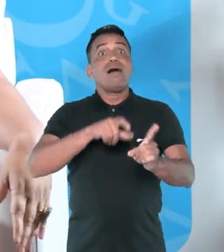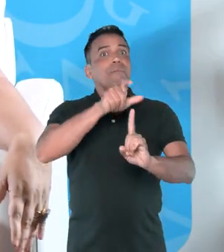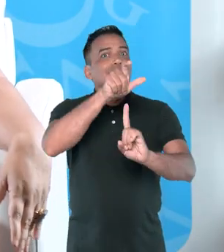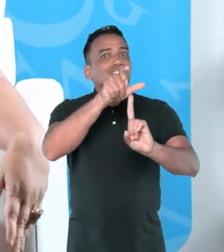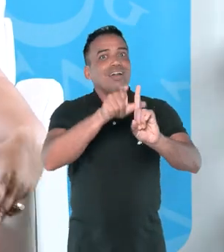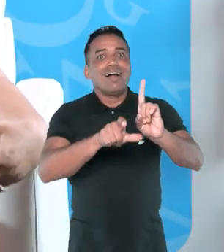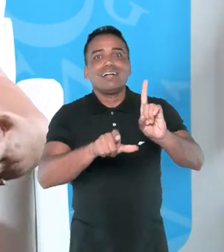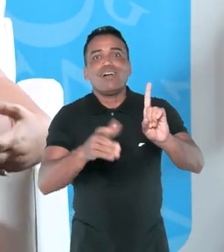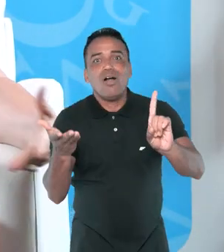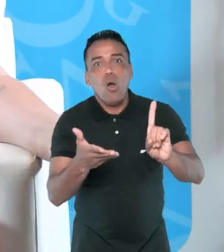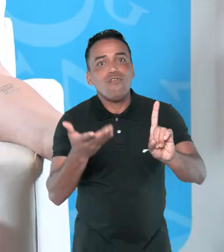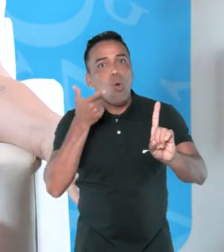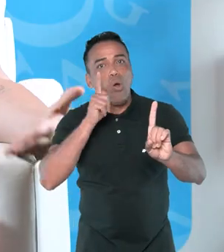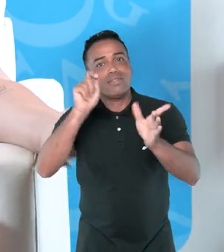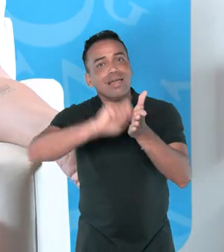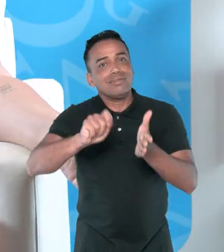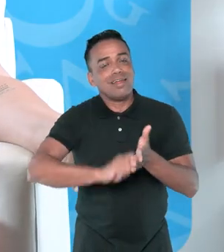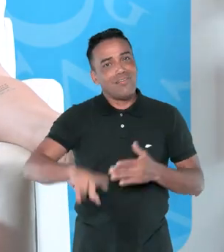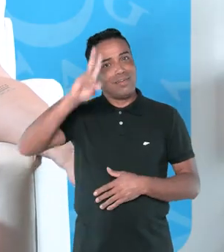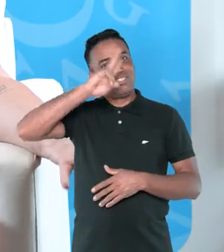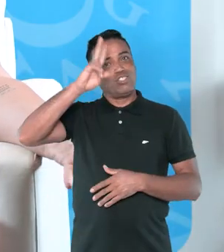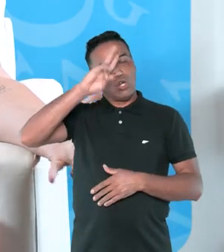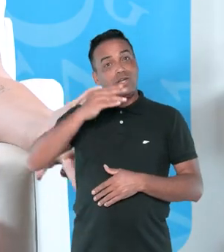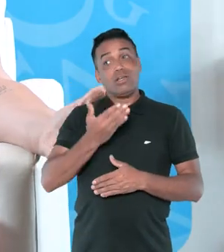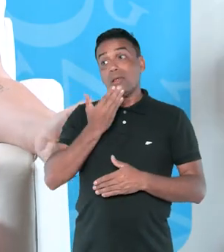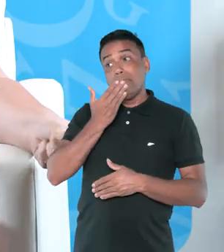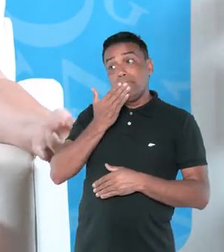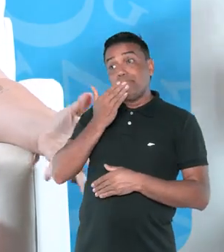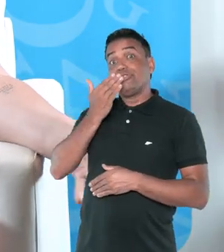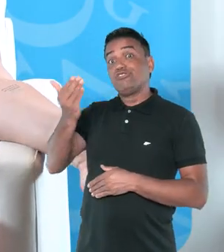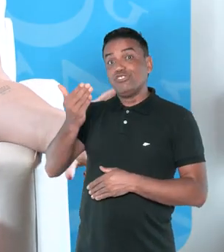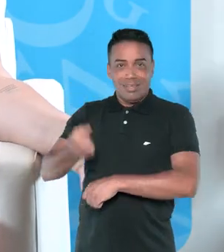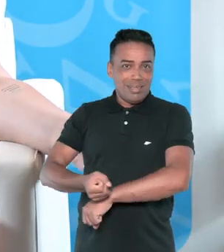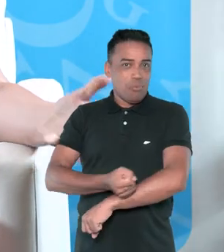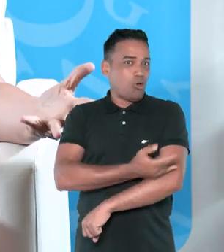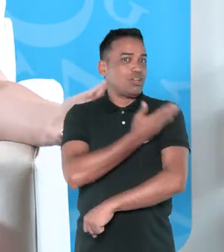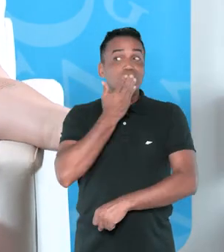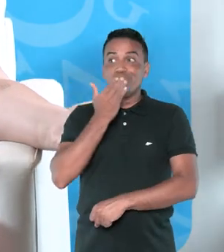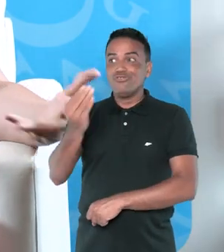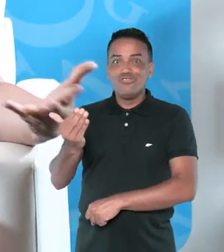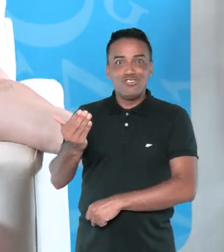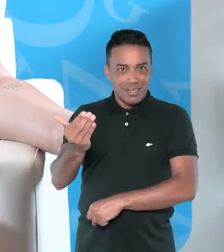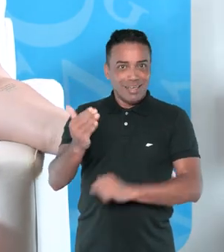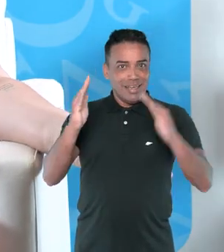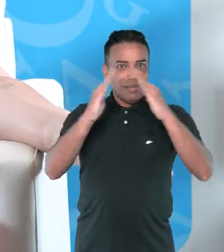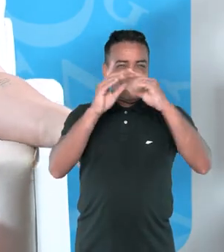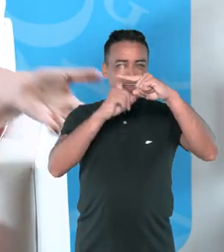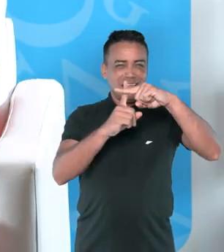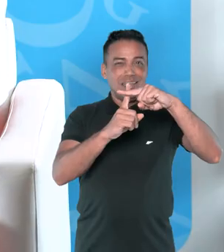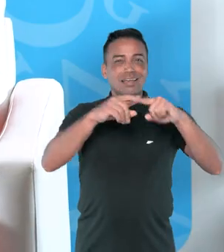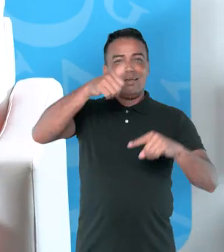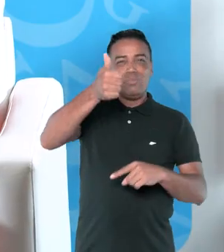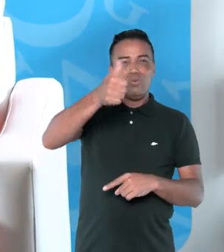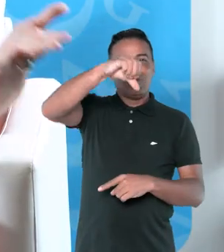história. E ele faz um pedido tão, assim, emocionado, que alguém preste atenção nessa igreja, em 1946, que